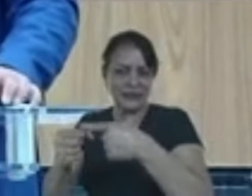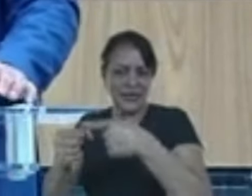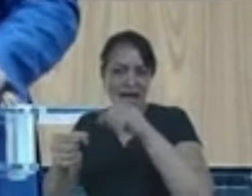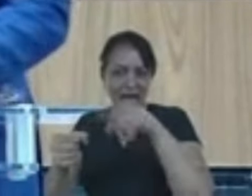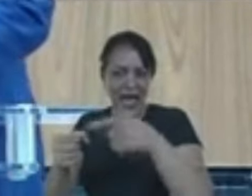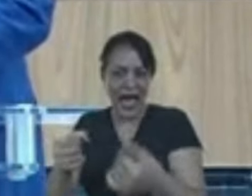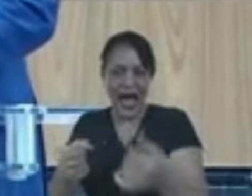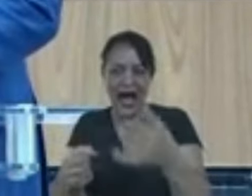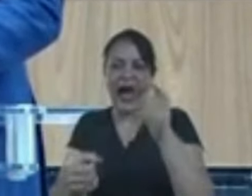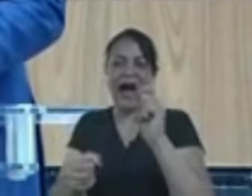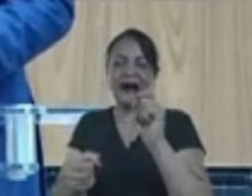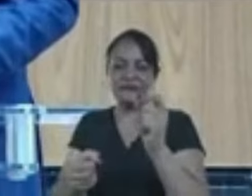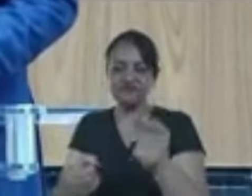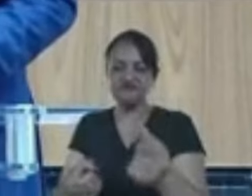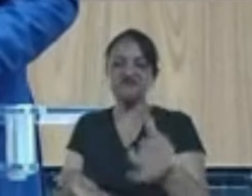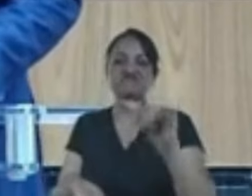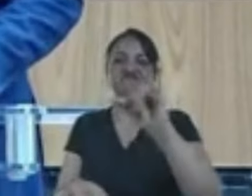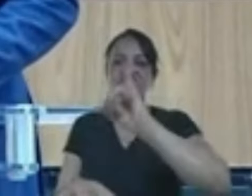dos assírios